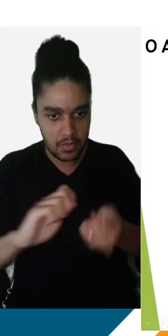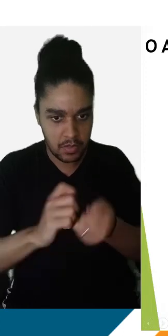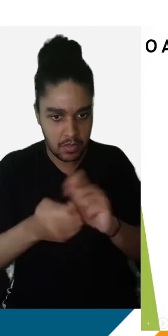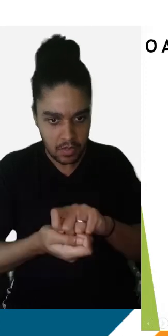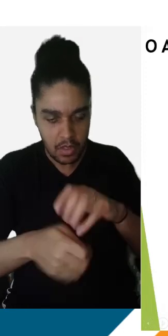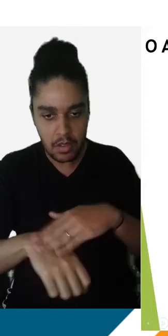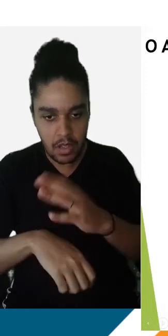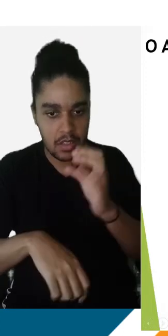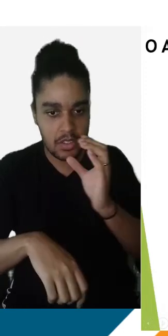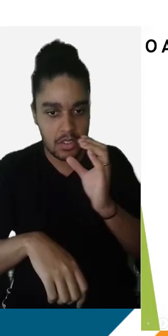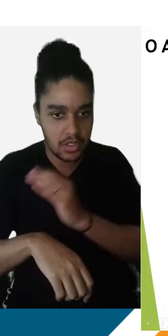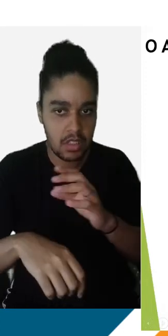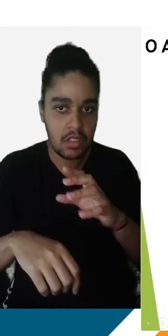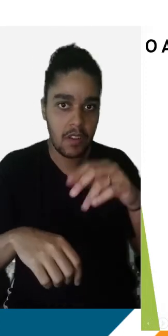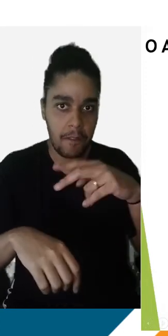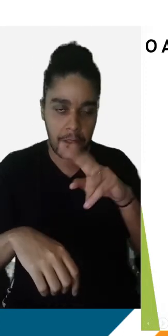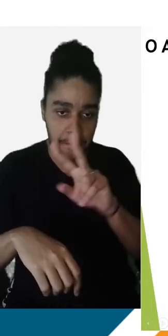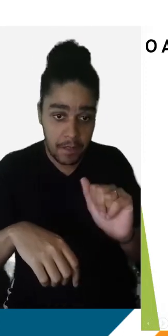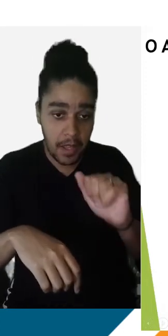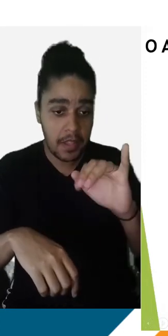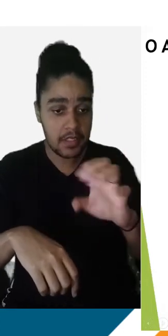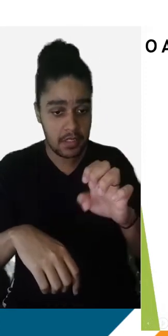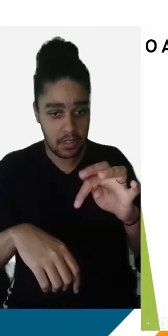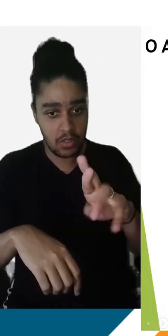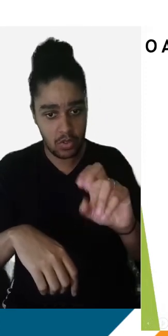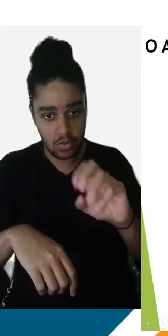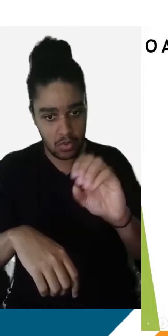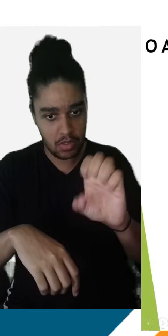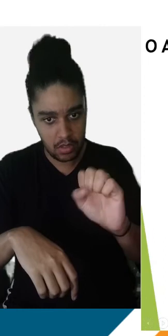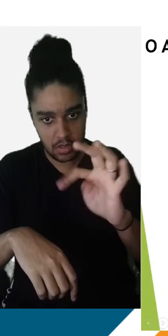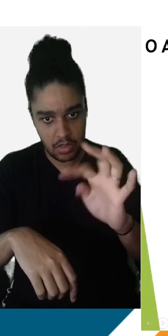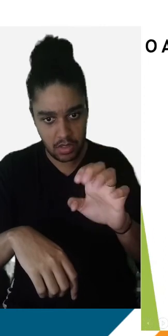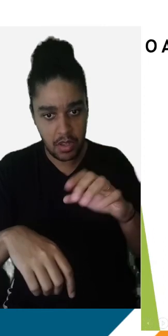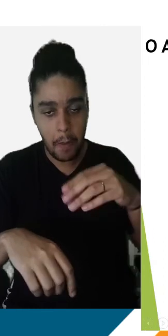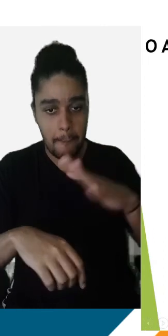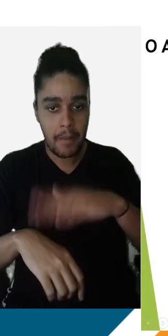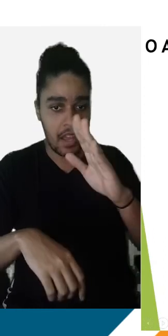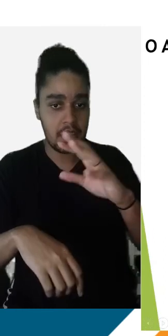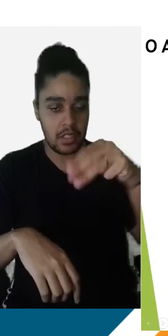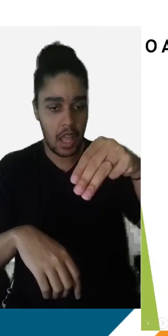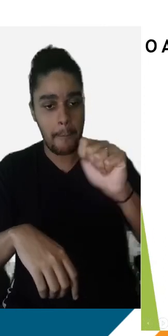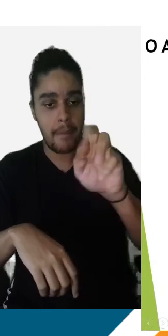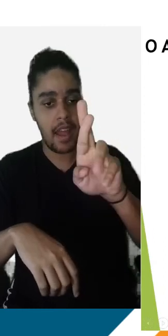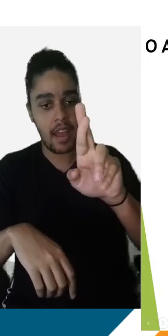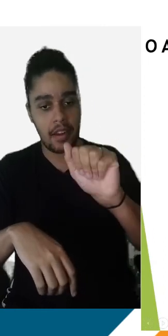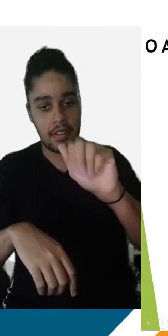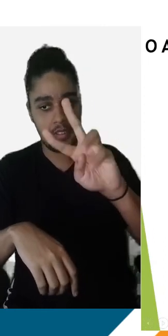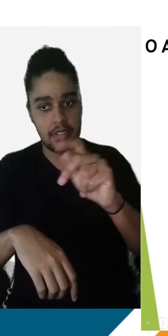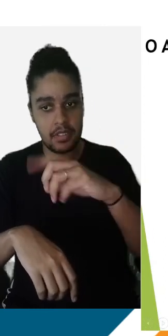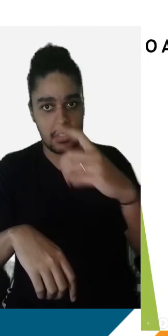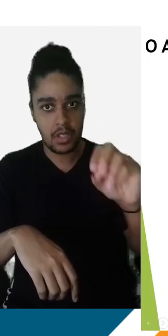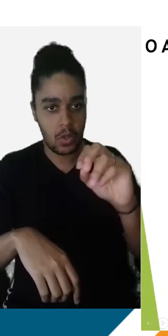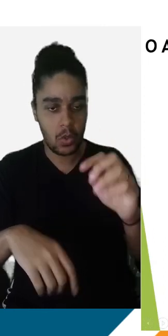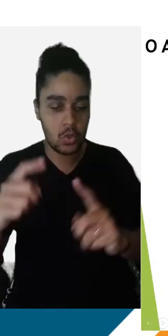se adaptasse também a climas mais quentes, avançando para o Centro-Oeste, né, mais recentemente avançando aqui para a região, né, do Maranhão, do